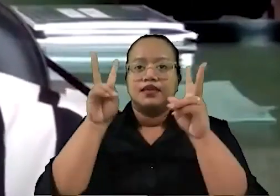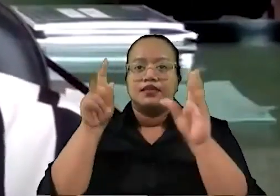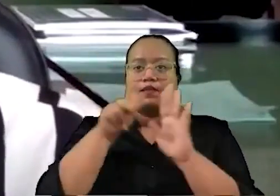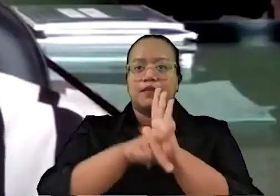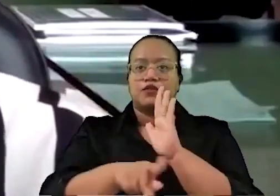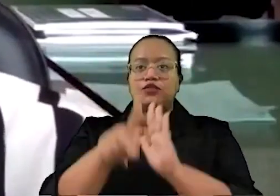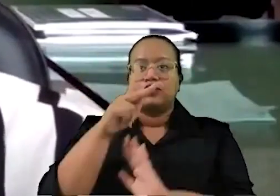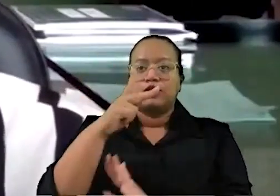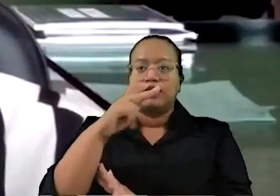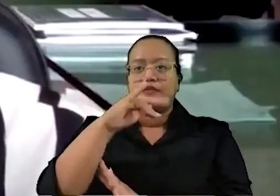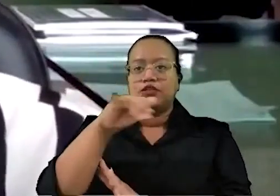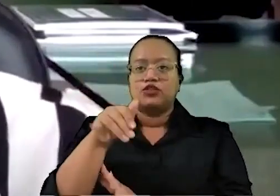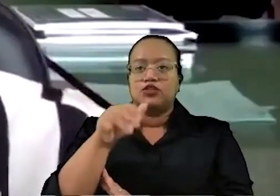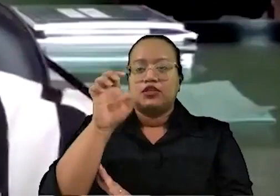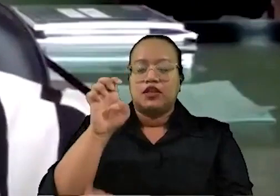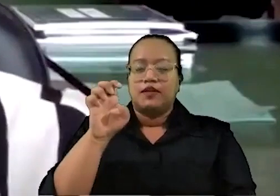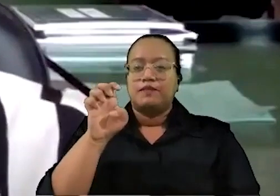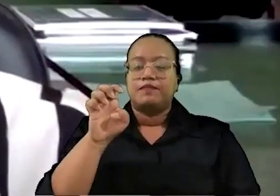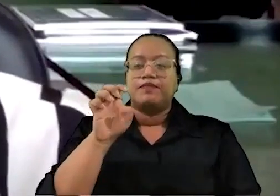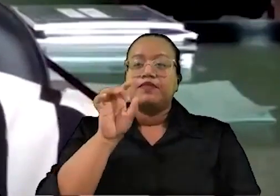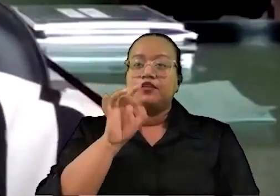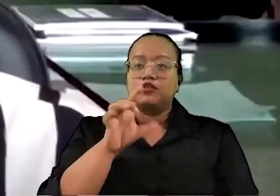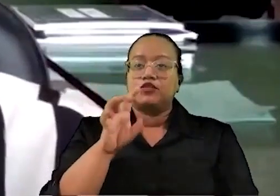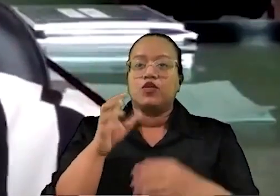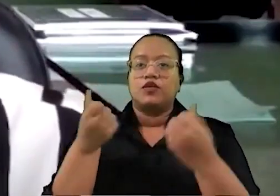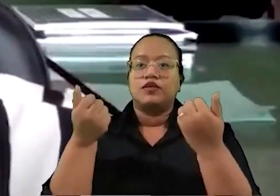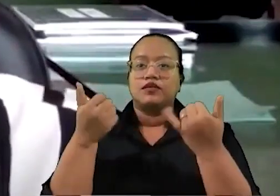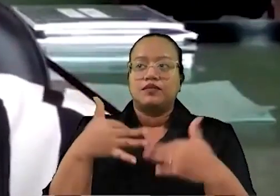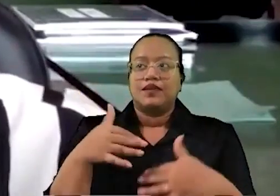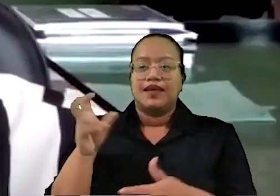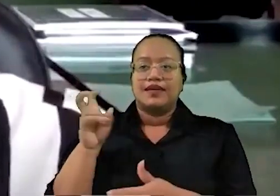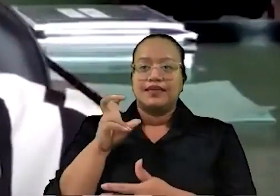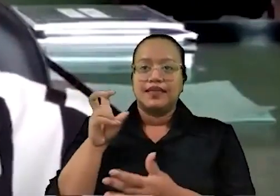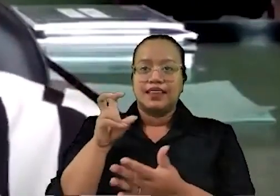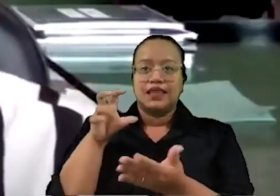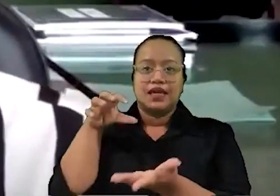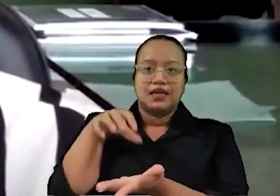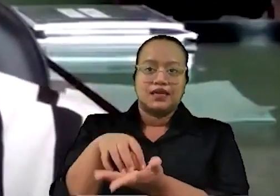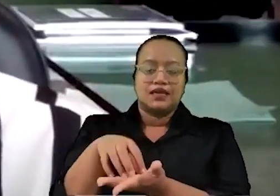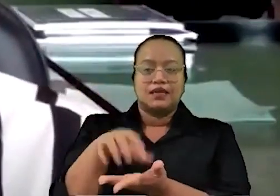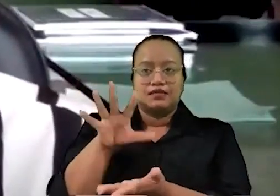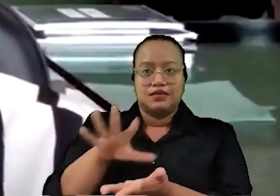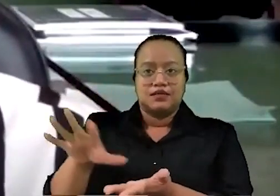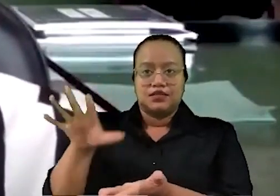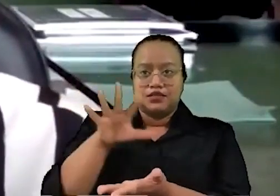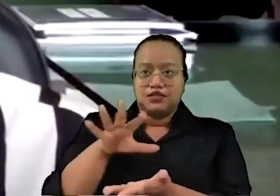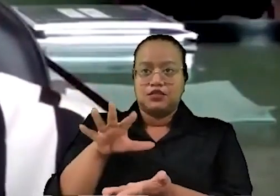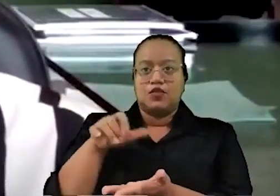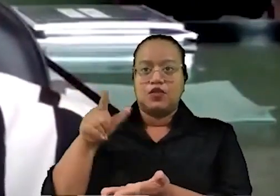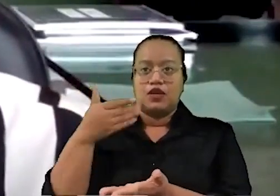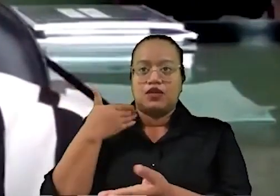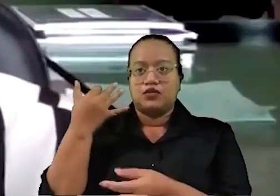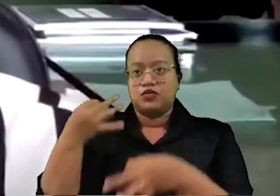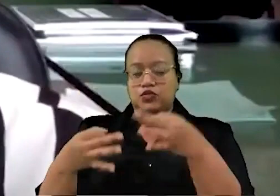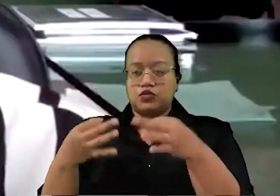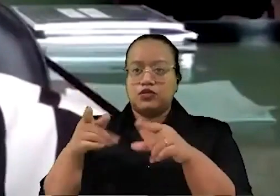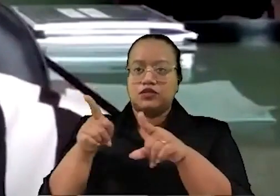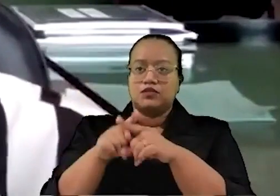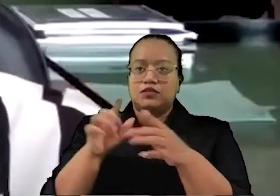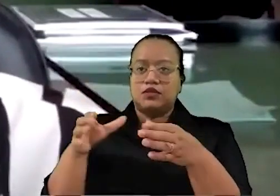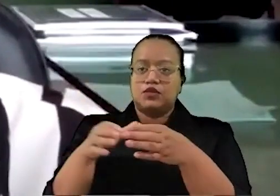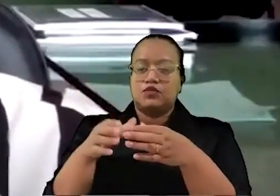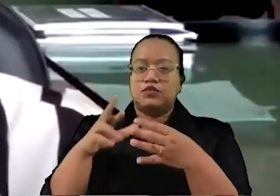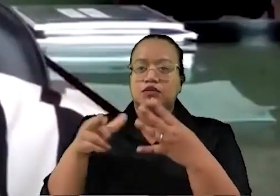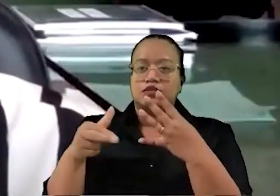doutora Daldice, aqui na Quinta, os juizados e as turmas recursais, além da turma regional de uniformização, estão todos